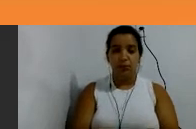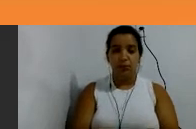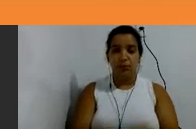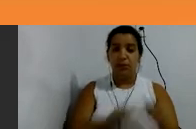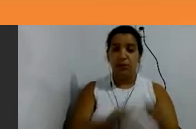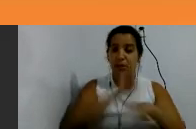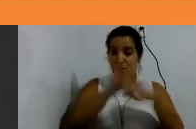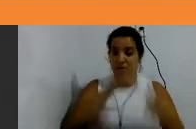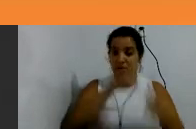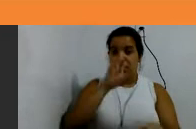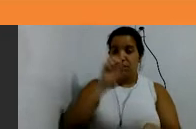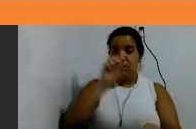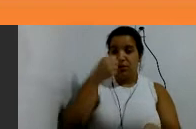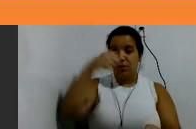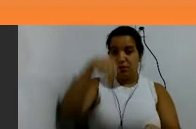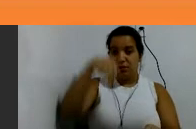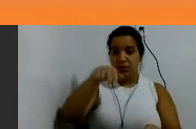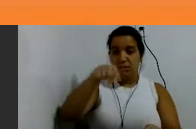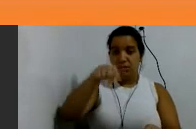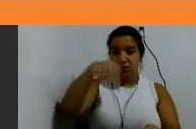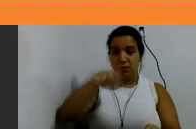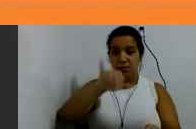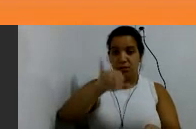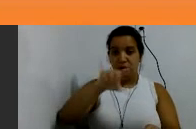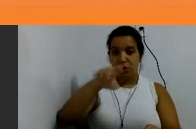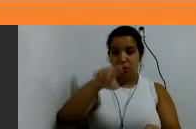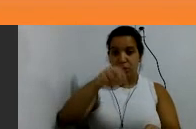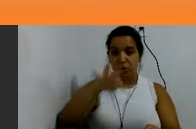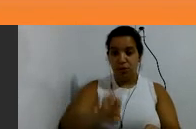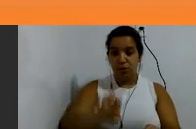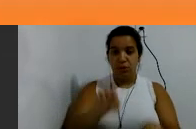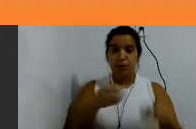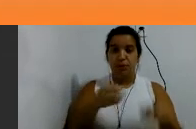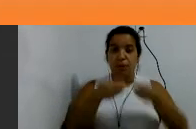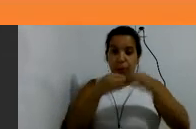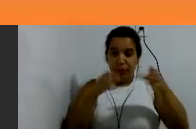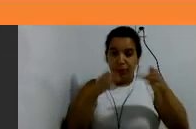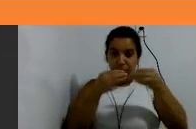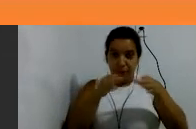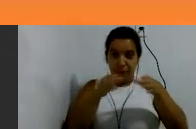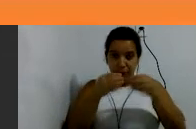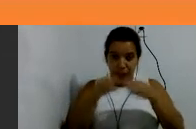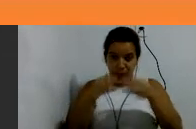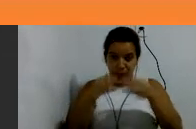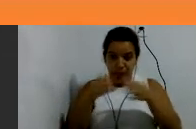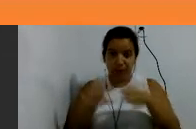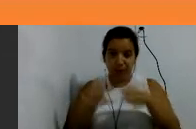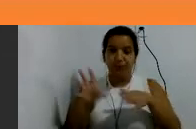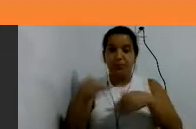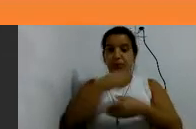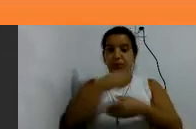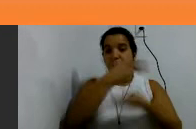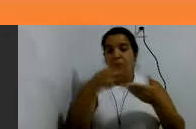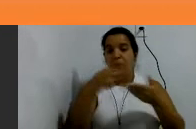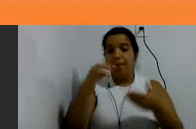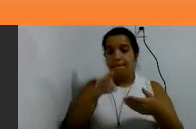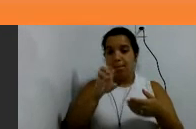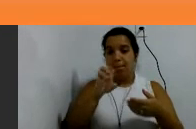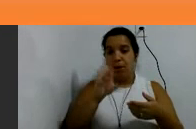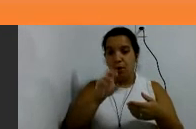em esquizonte? Sim. Ele vai se romper. Então, a gente tem vários